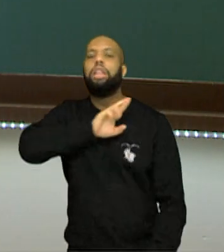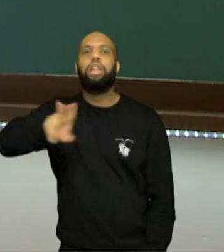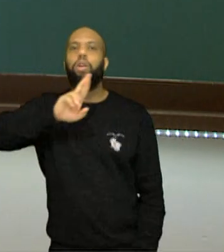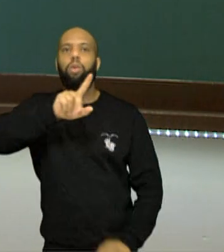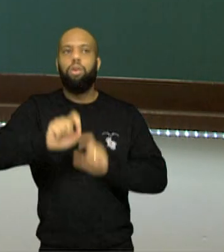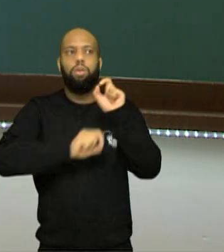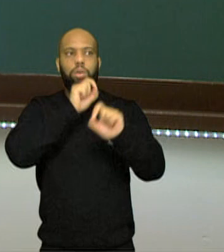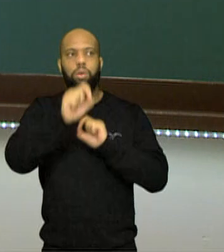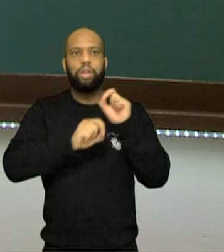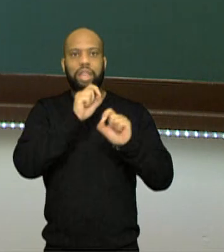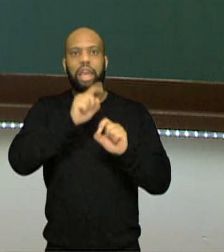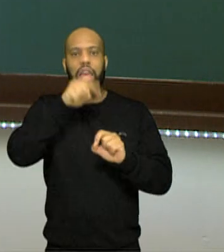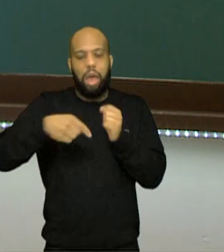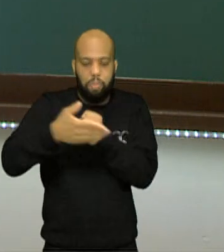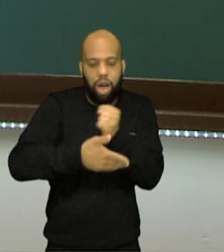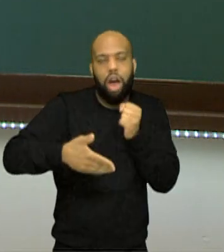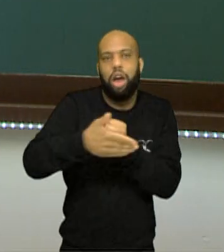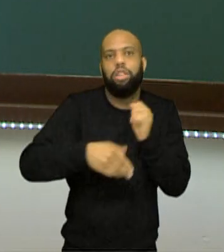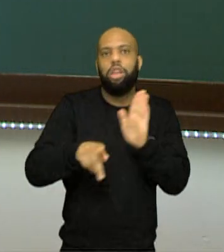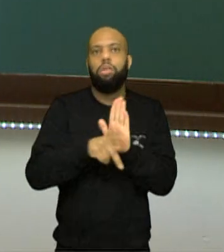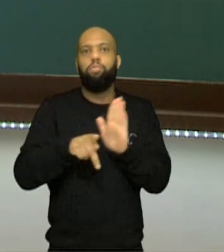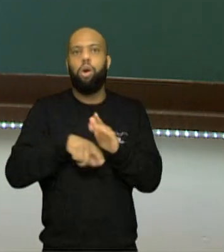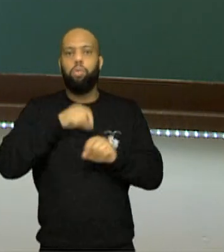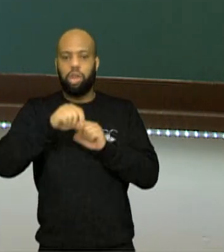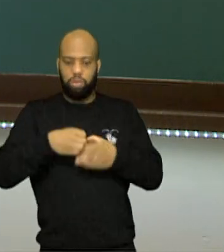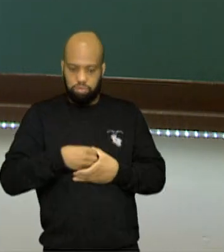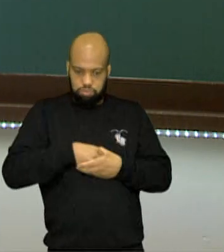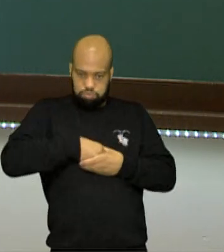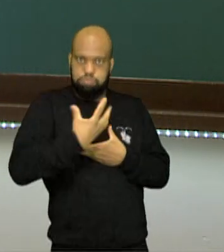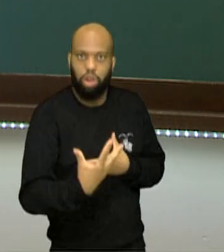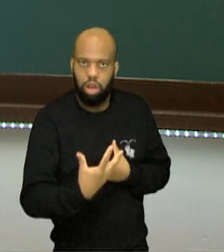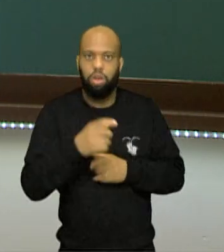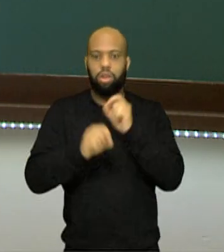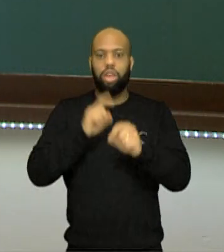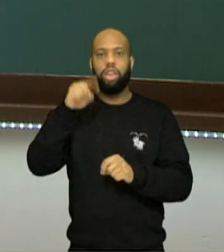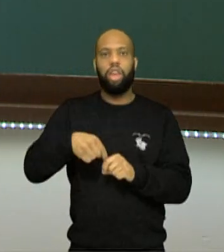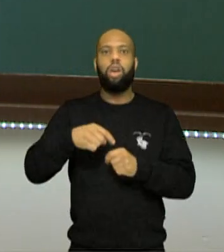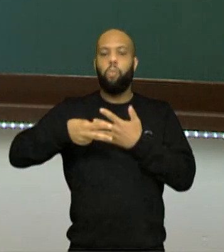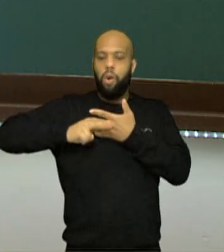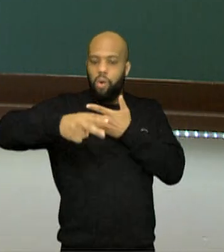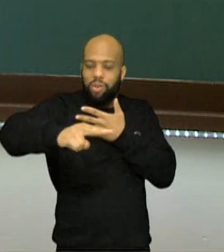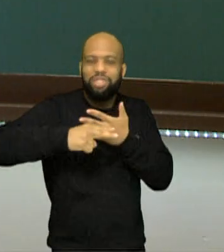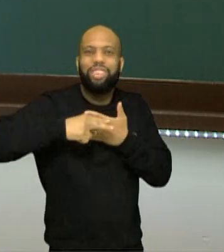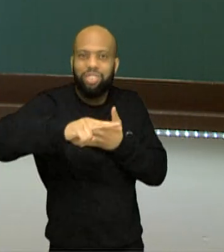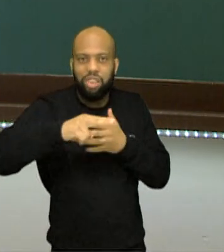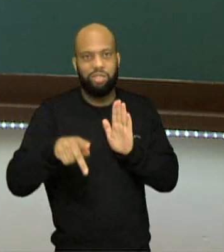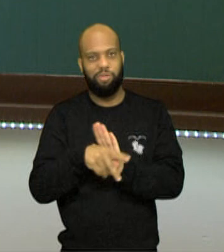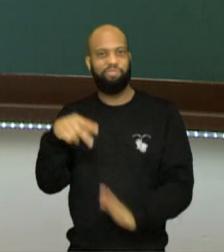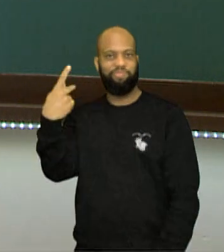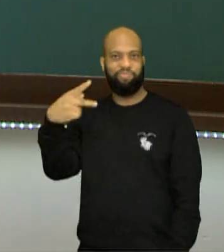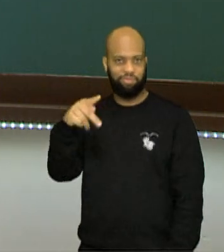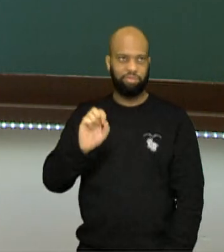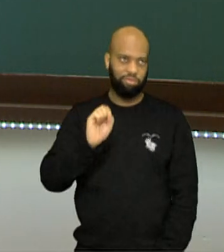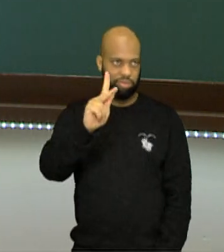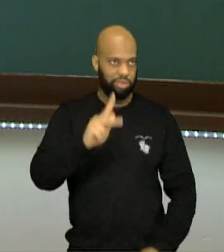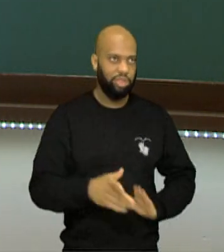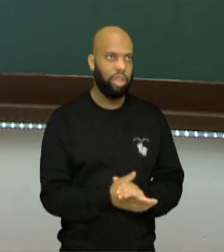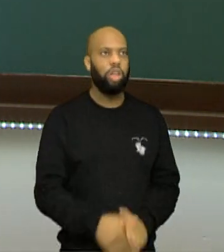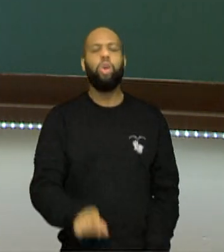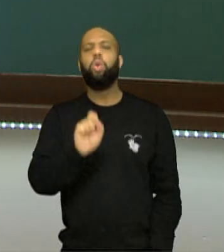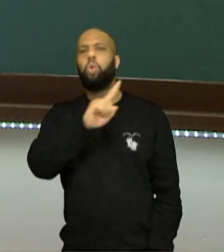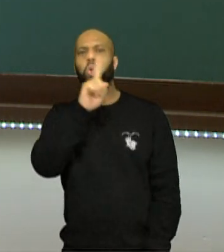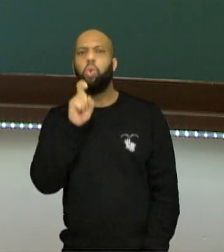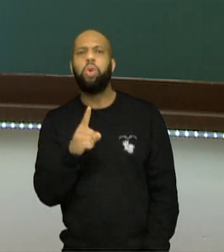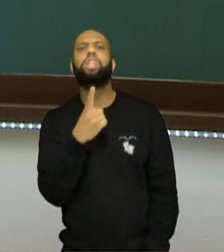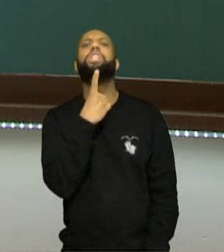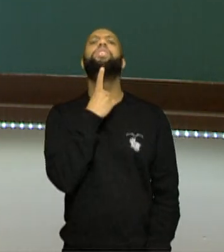um pressuposto dos impulsos, não, ela é um resultado deles, né? O que é